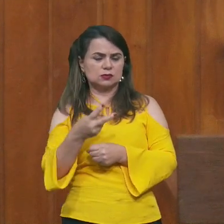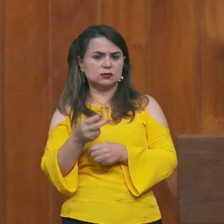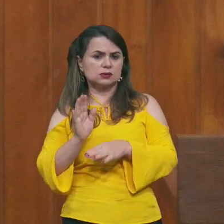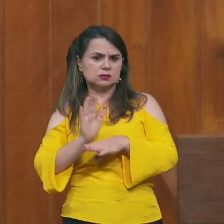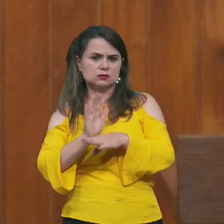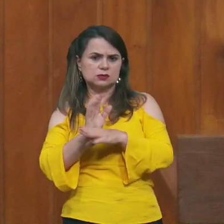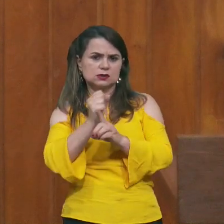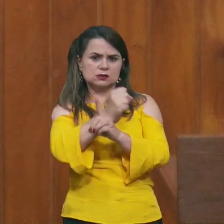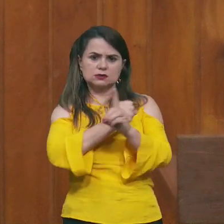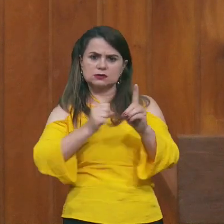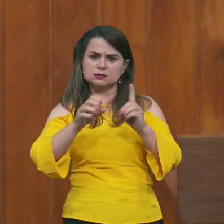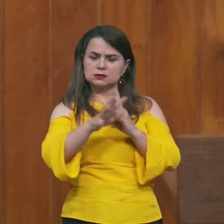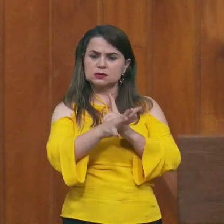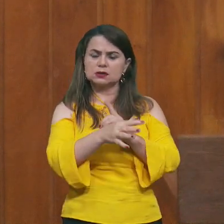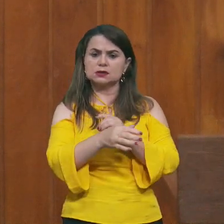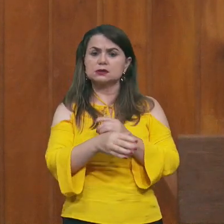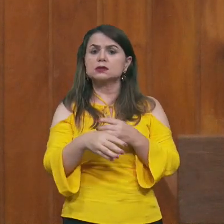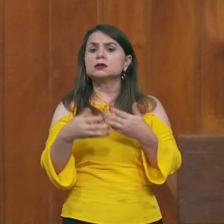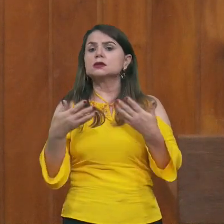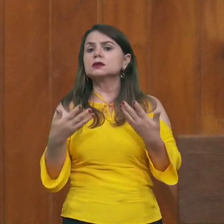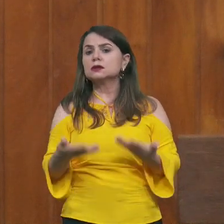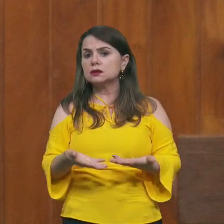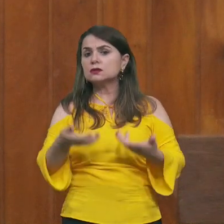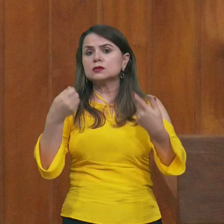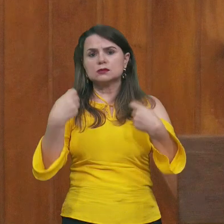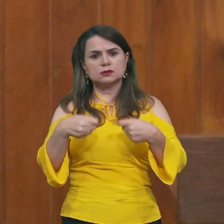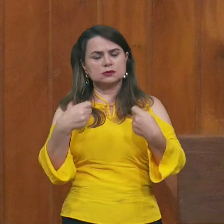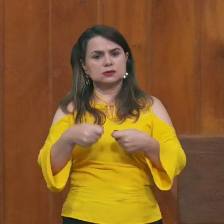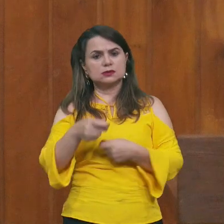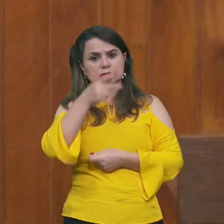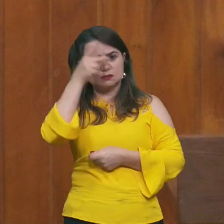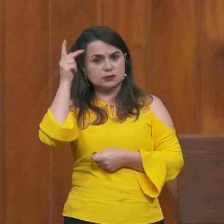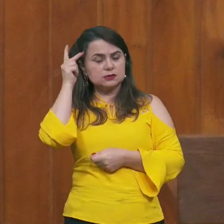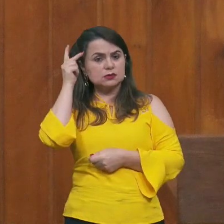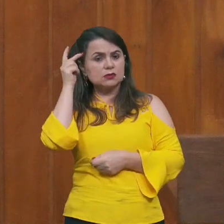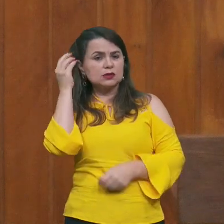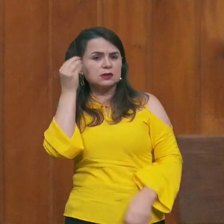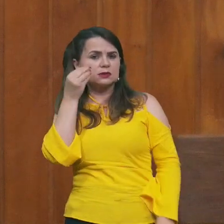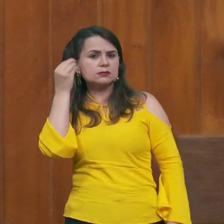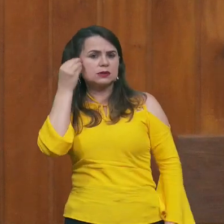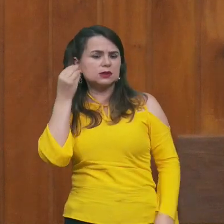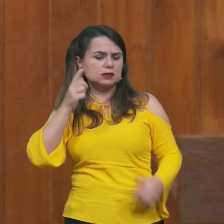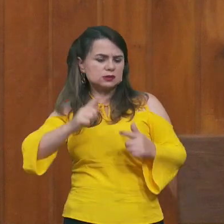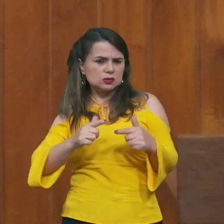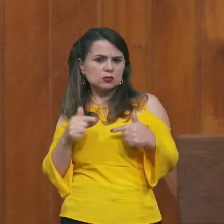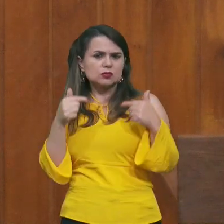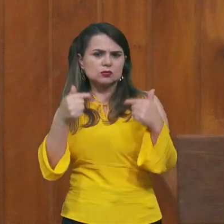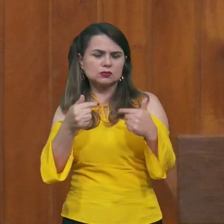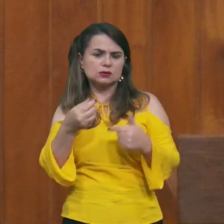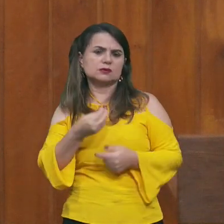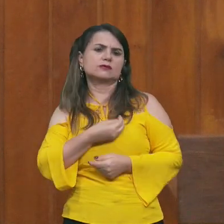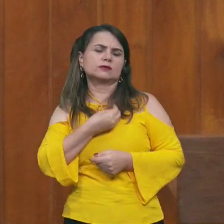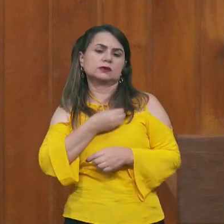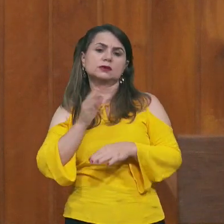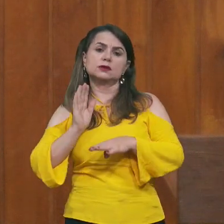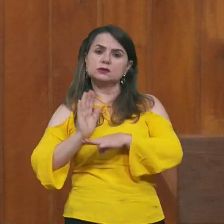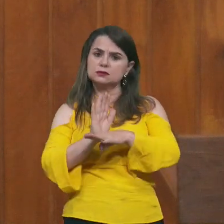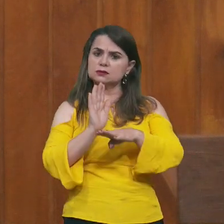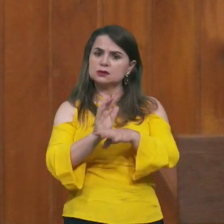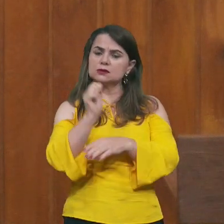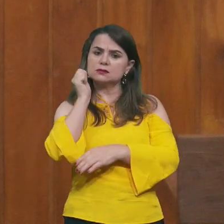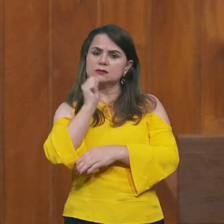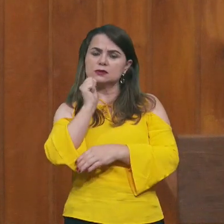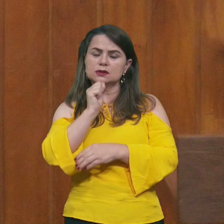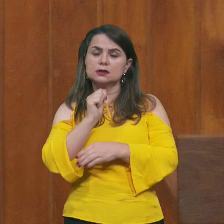social. Havia necessidade de uma pessoa com experiência e histórico de luta a favor das mulheres. Então, foi convidada a